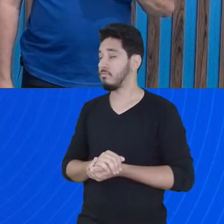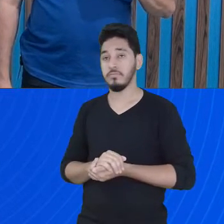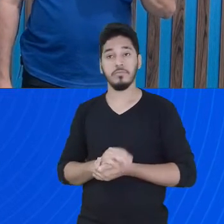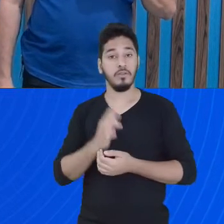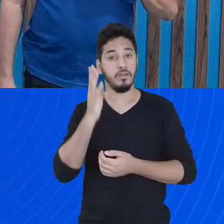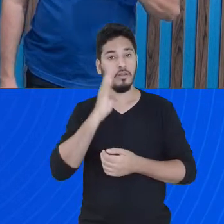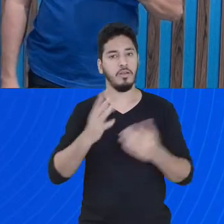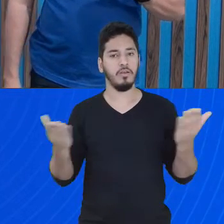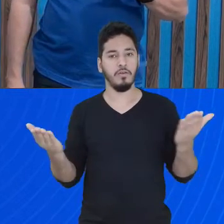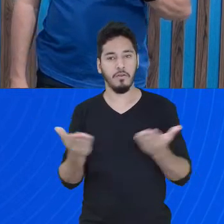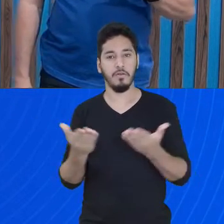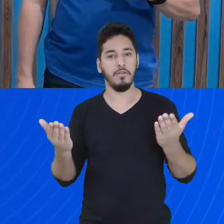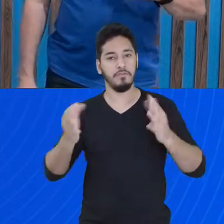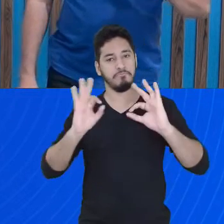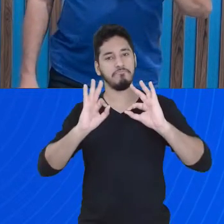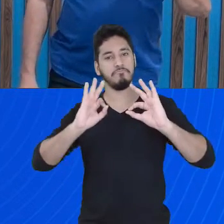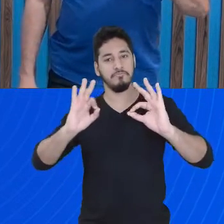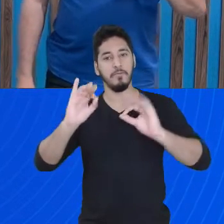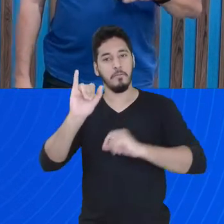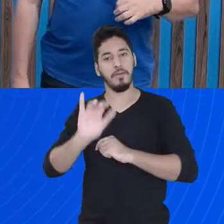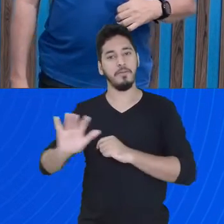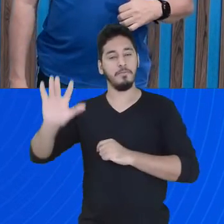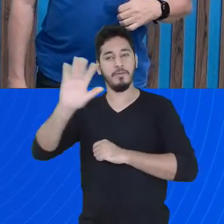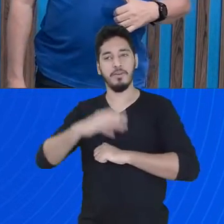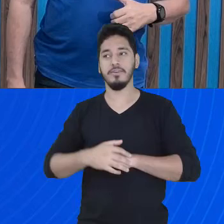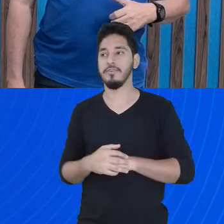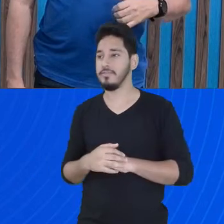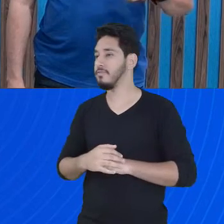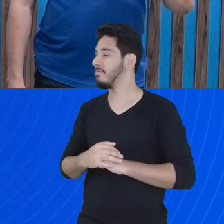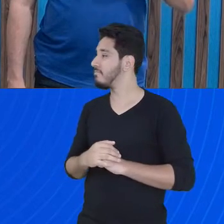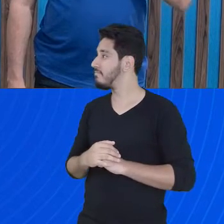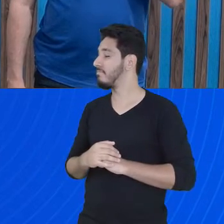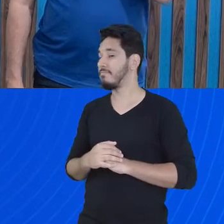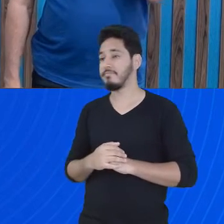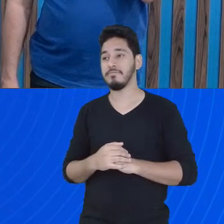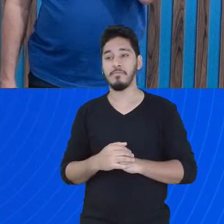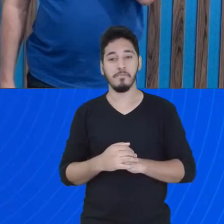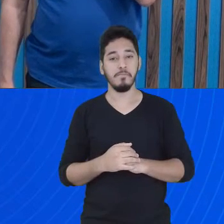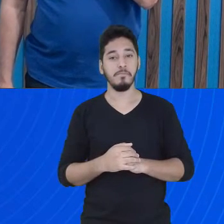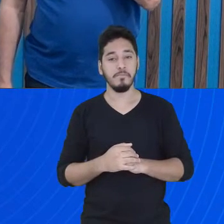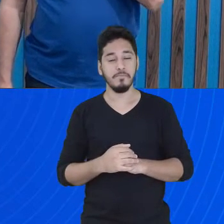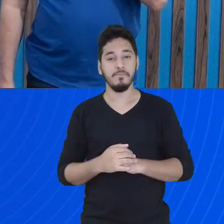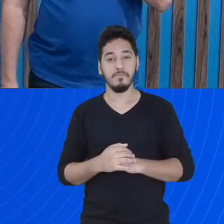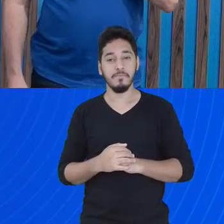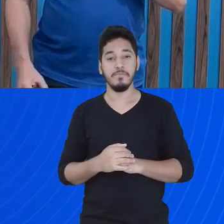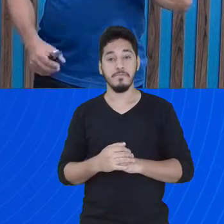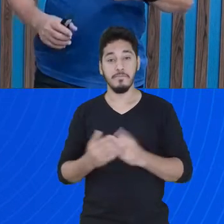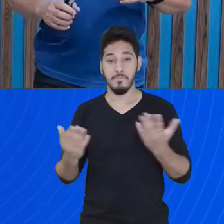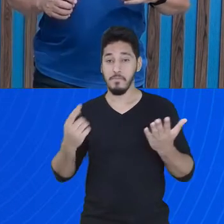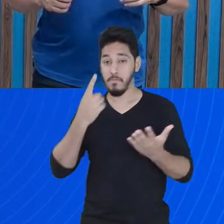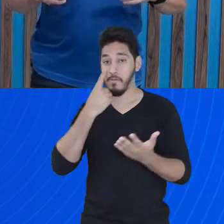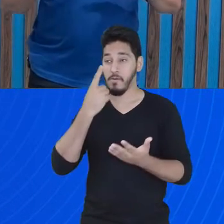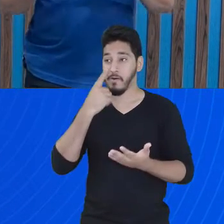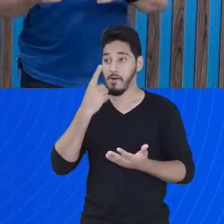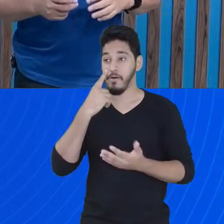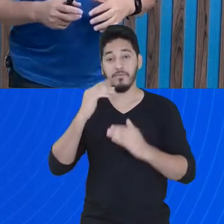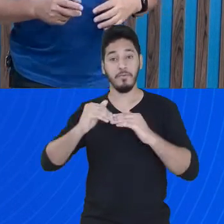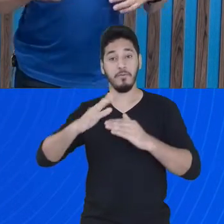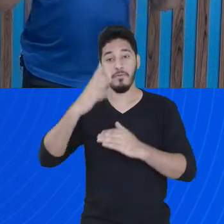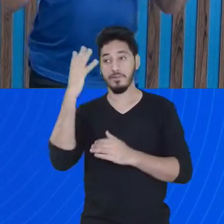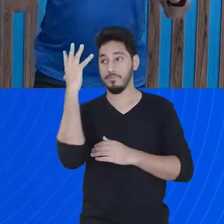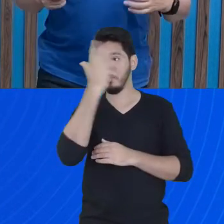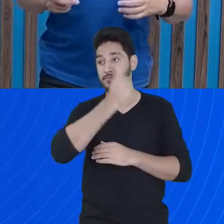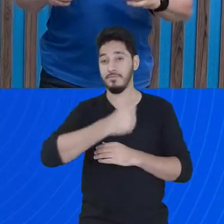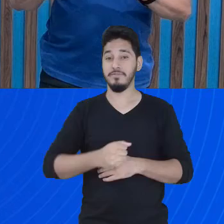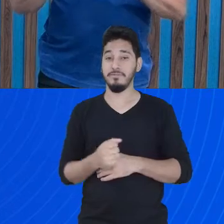agora. Poxa vida! Juninho Play, rapaz, é punk demais. Olha só, eu fiquei até mais bonito ali,